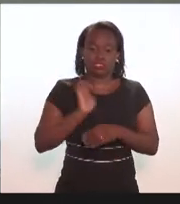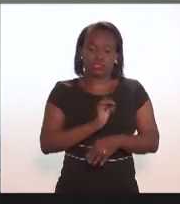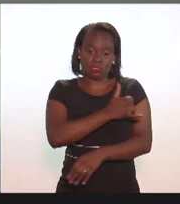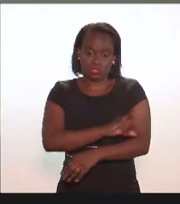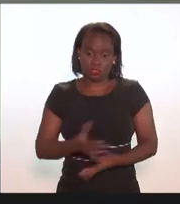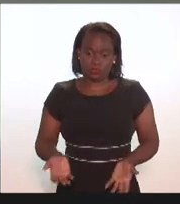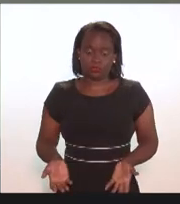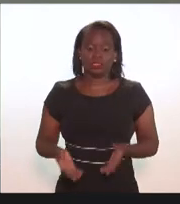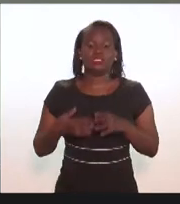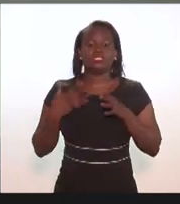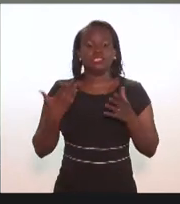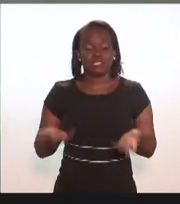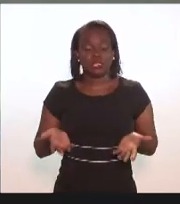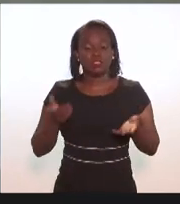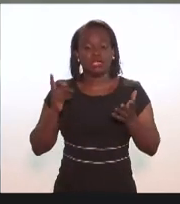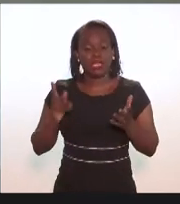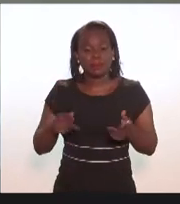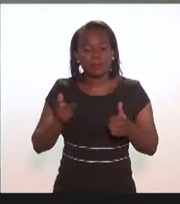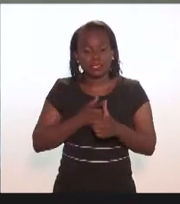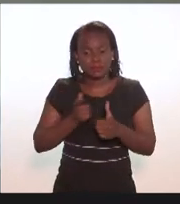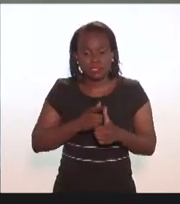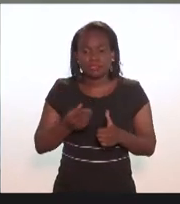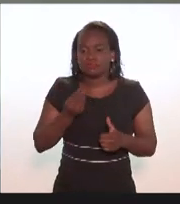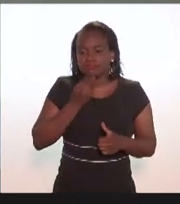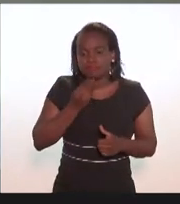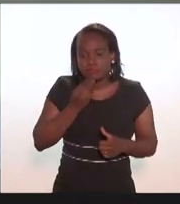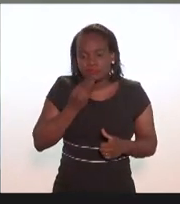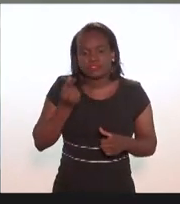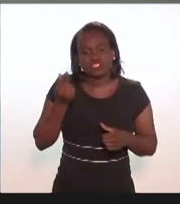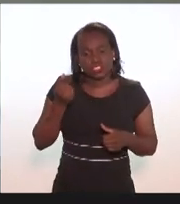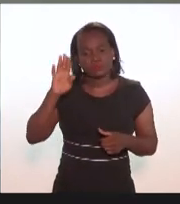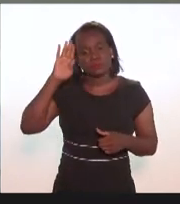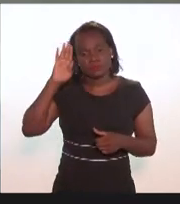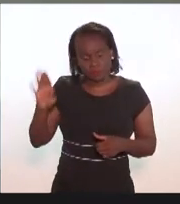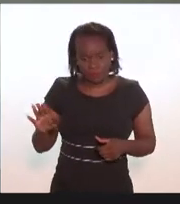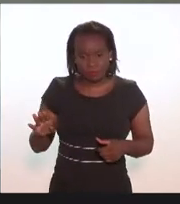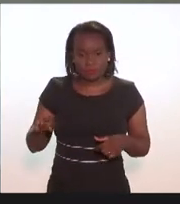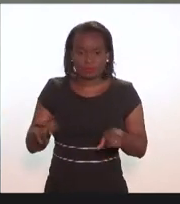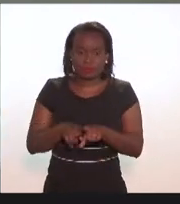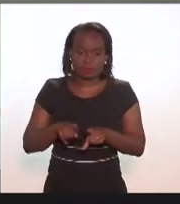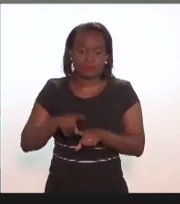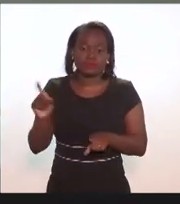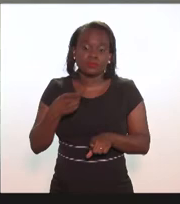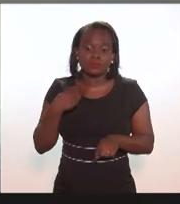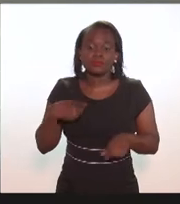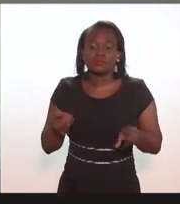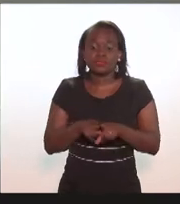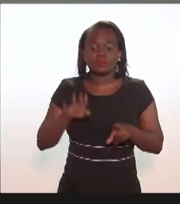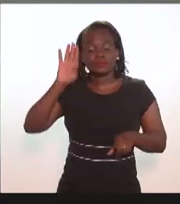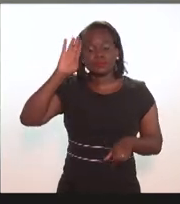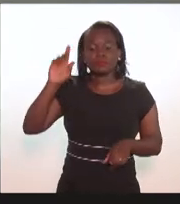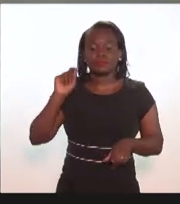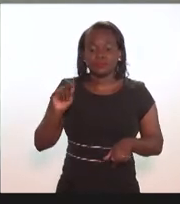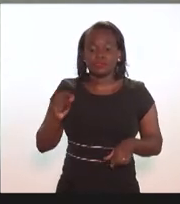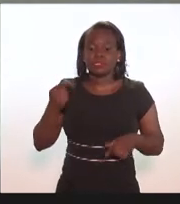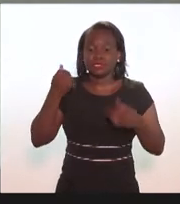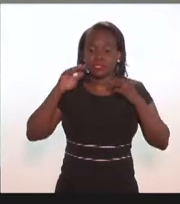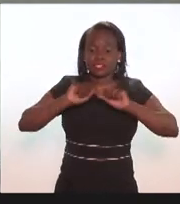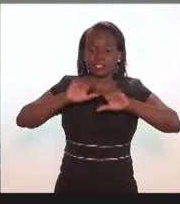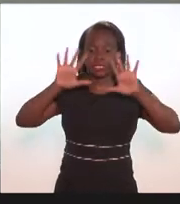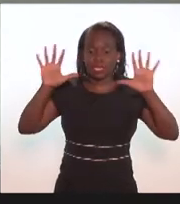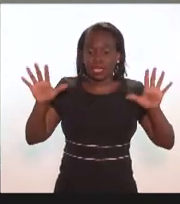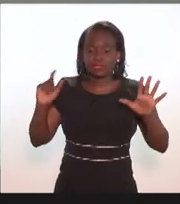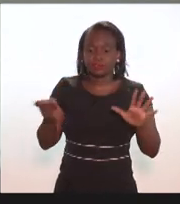Janeiro. Isso é uma medida, primeiro, evidentemente, financeira e tributária, mas, acima de tudo, uma medida de transparência